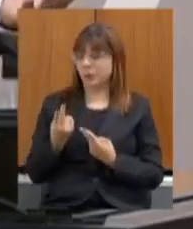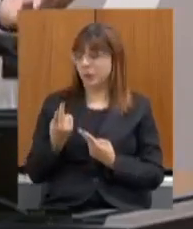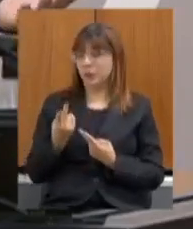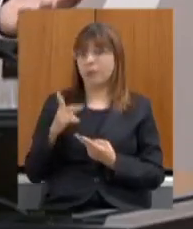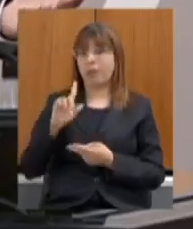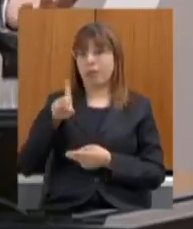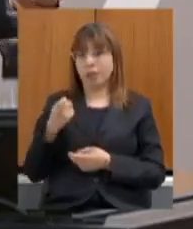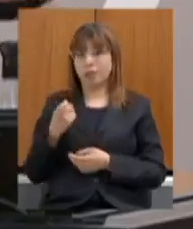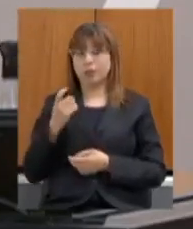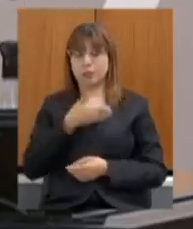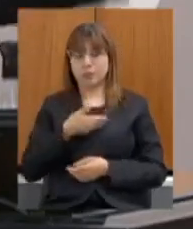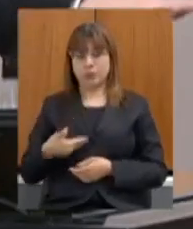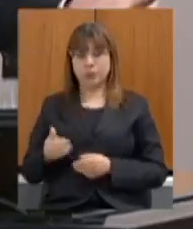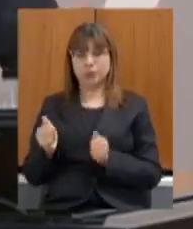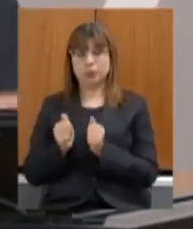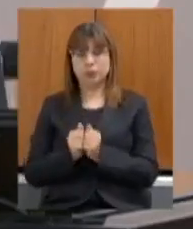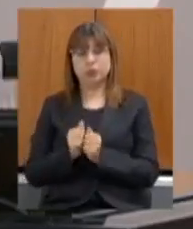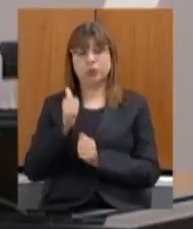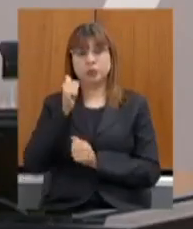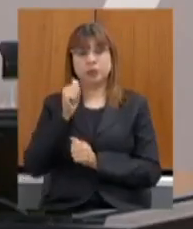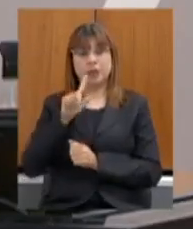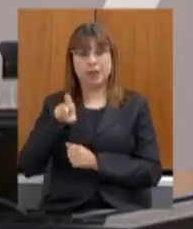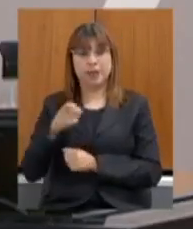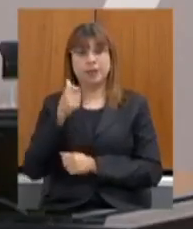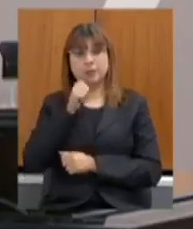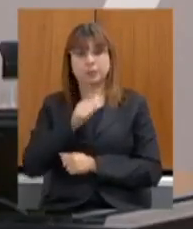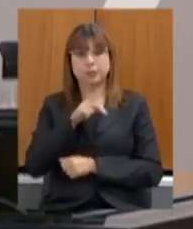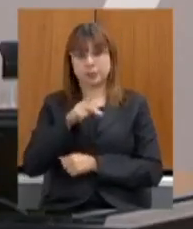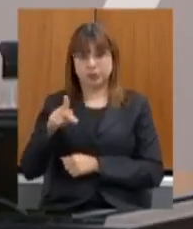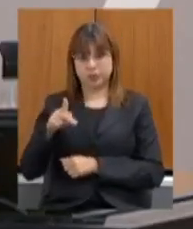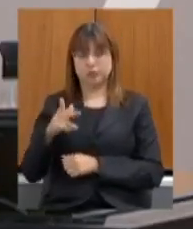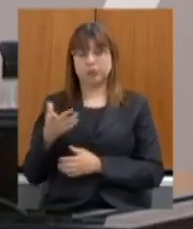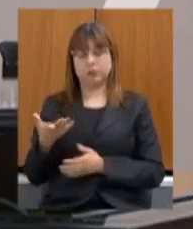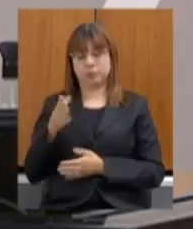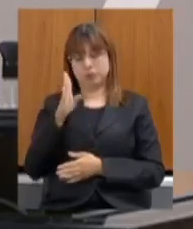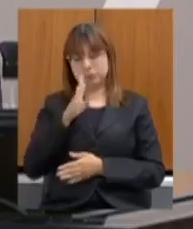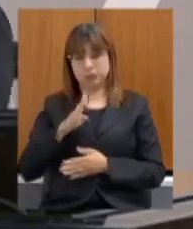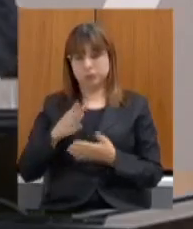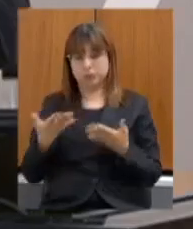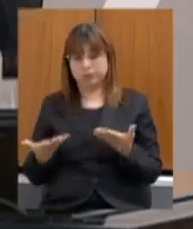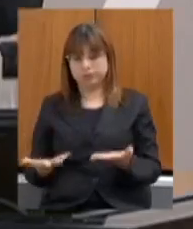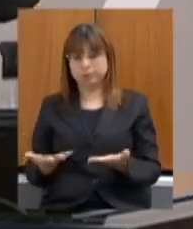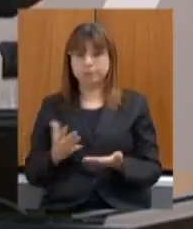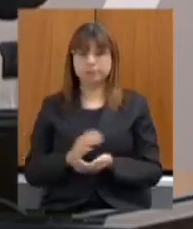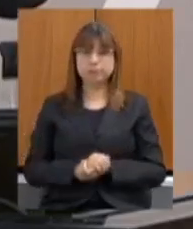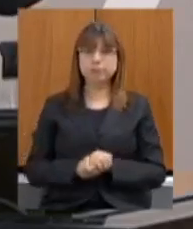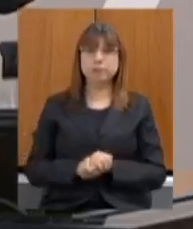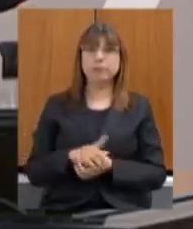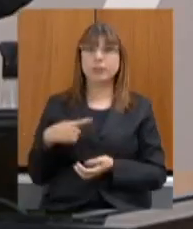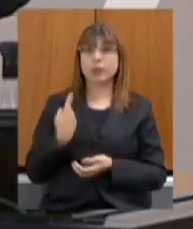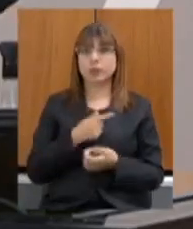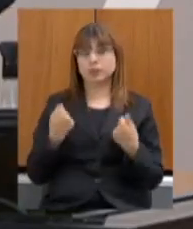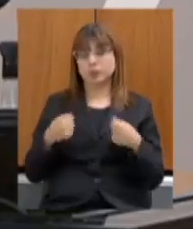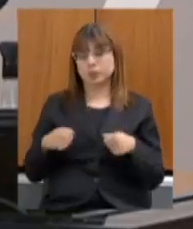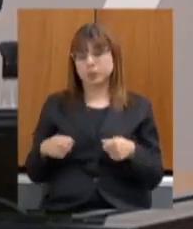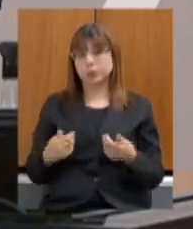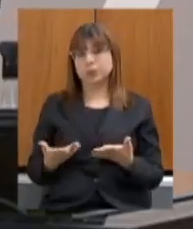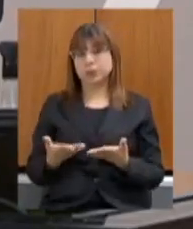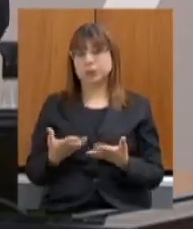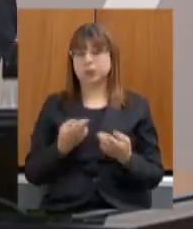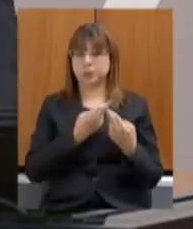ex-governador com a ex-presidente da República. Então, é preciso que tenhamos